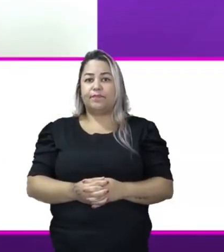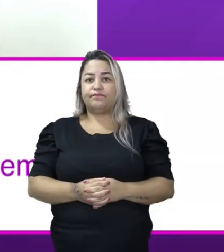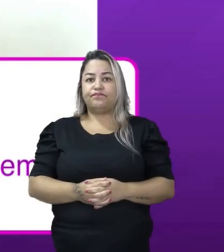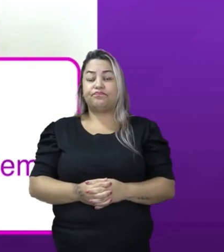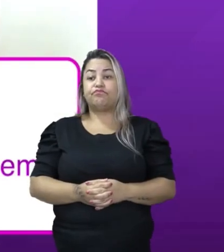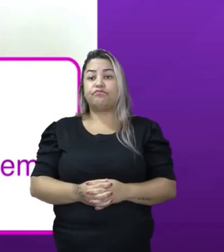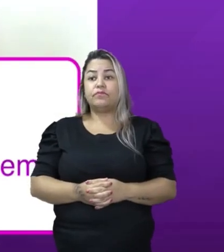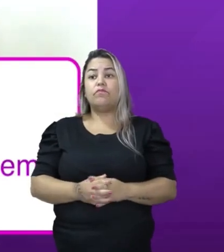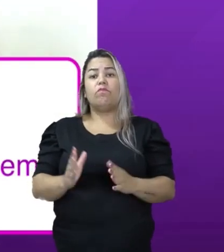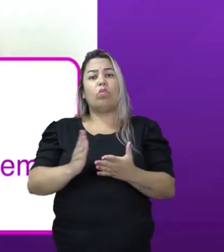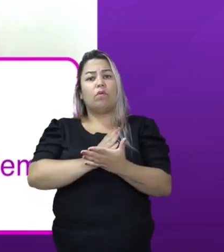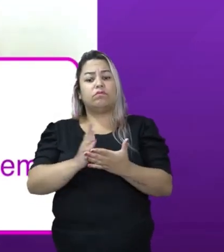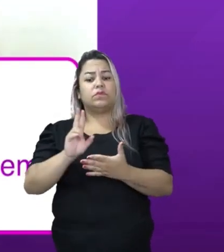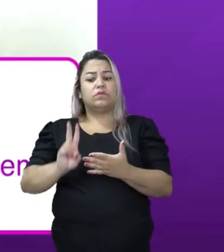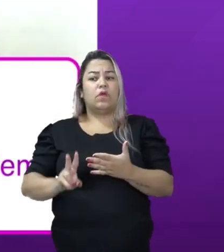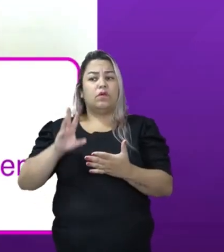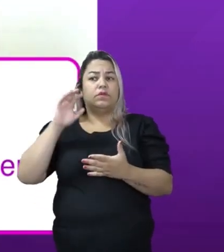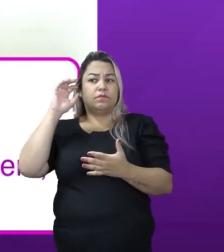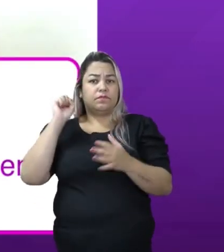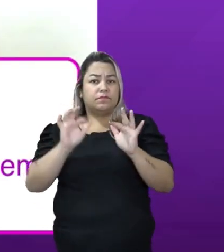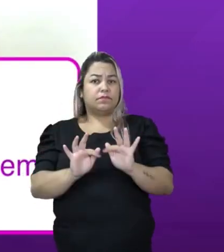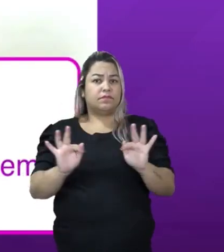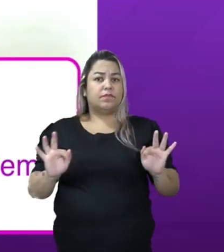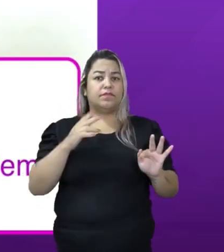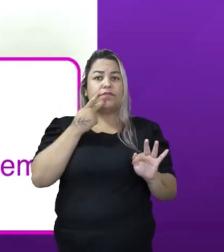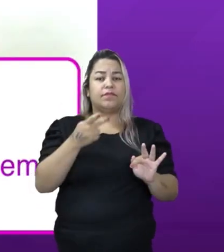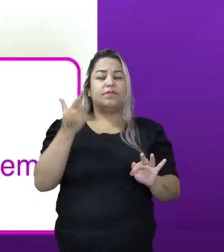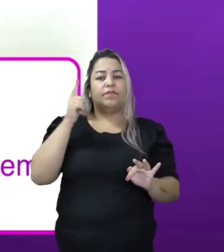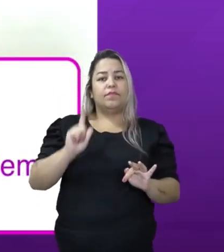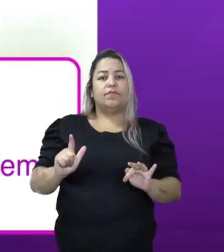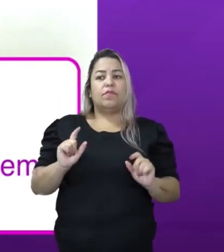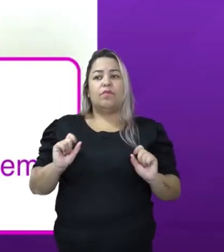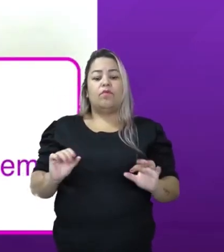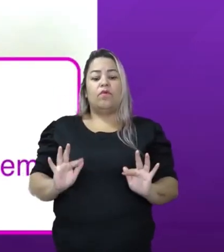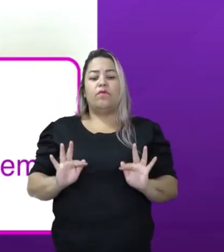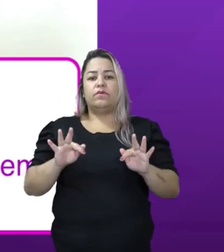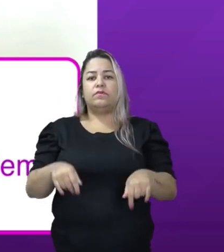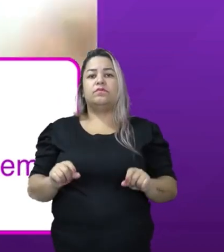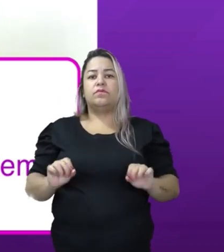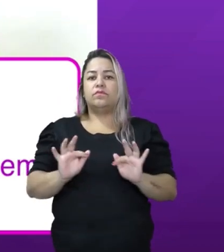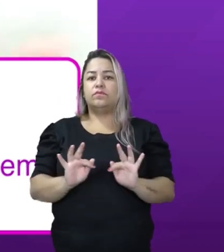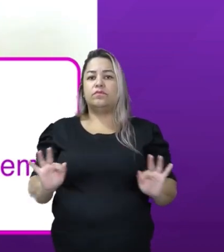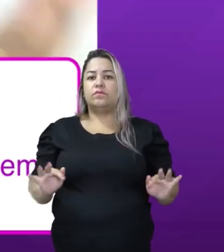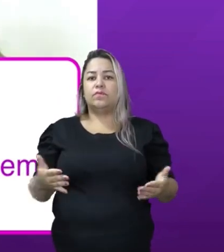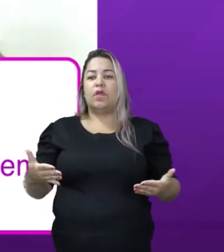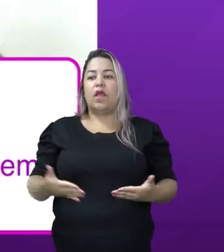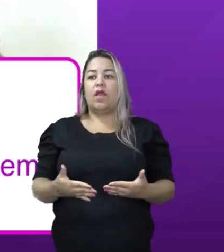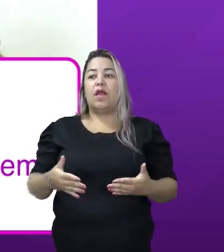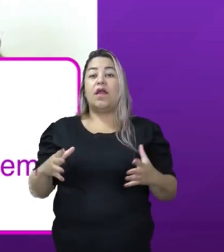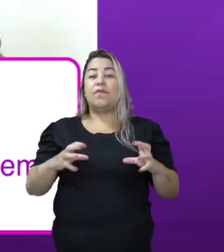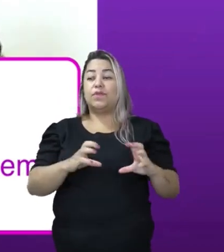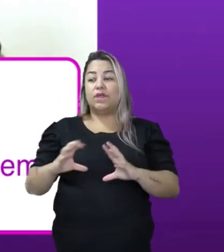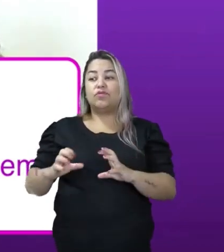Muitas vezes a gente ouve uma frasezinha, e eu sei que todos vão repetir o finalzinho dessa frase agora. Em briga de marido e